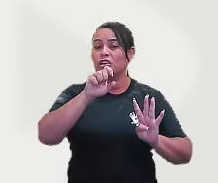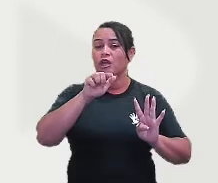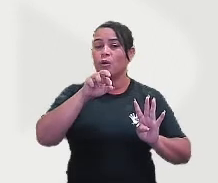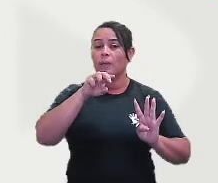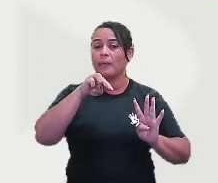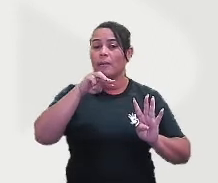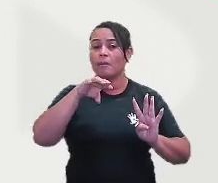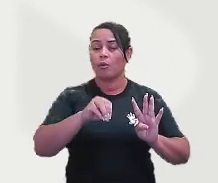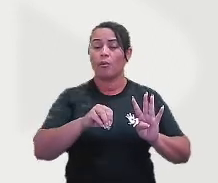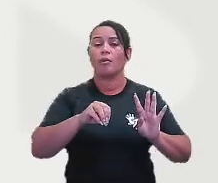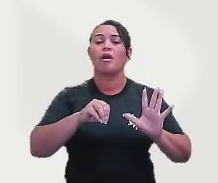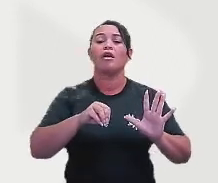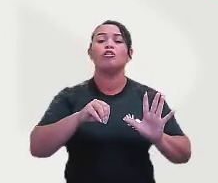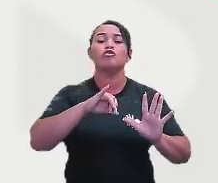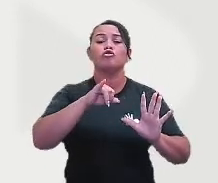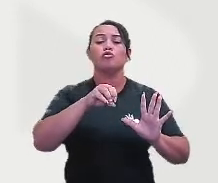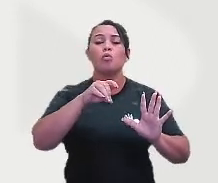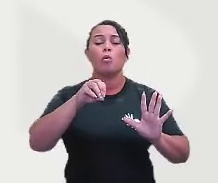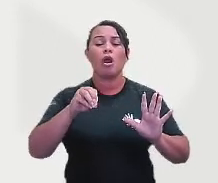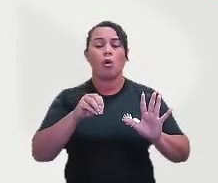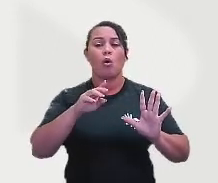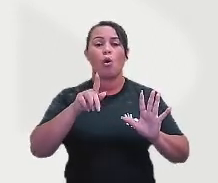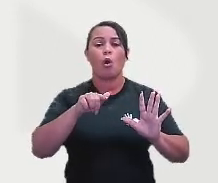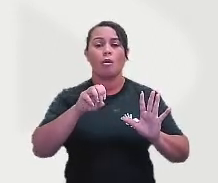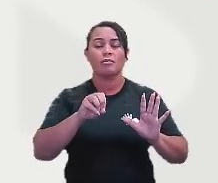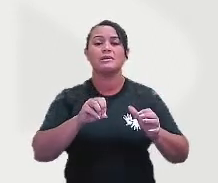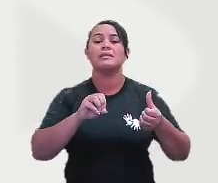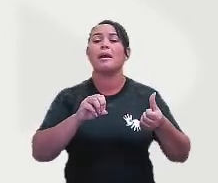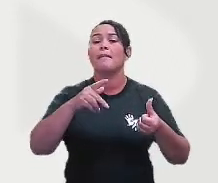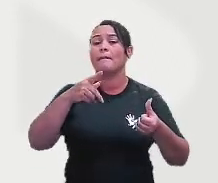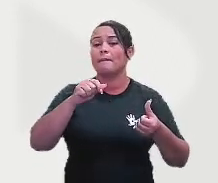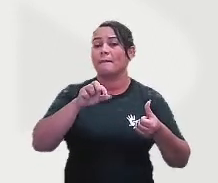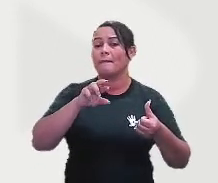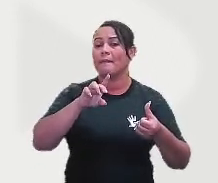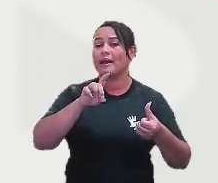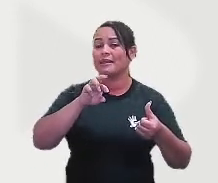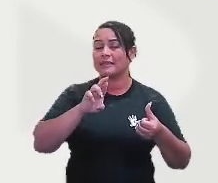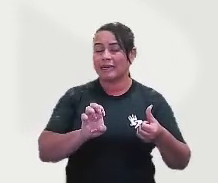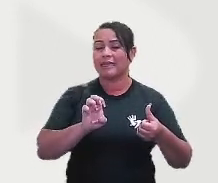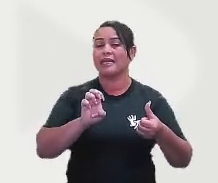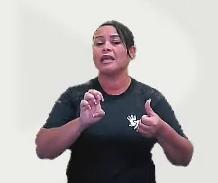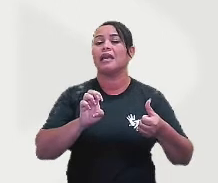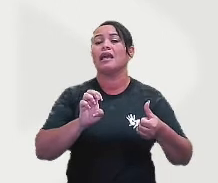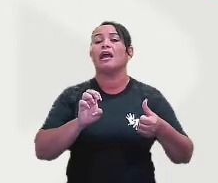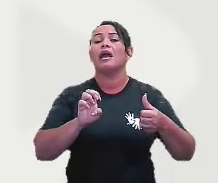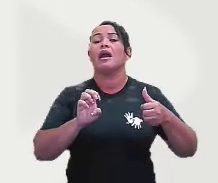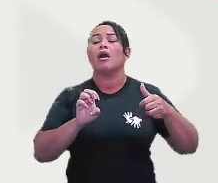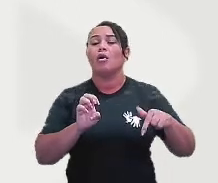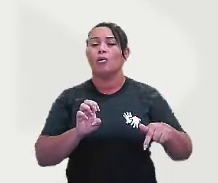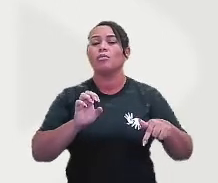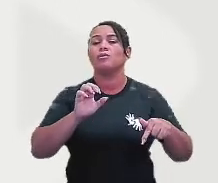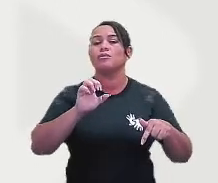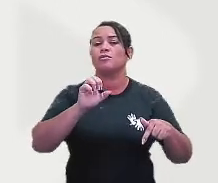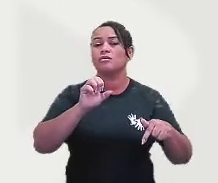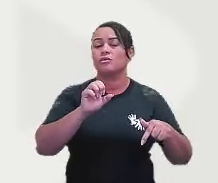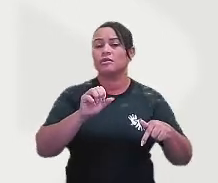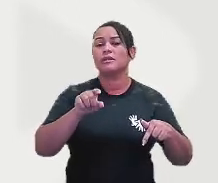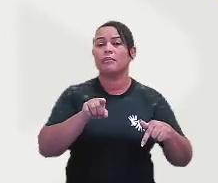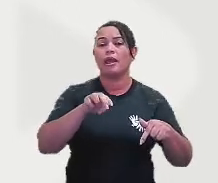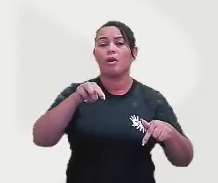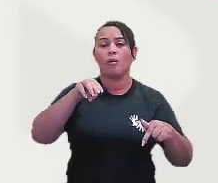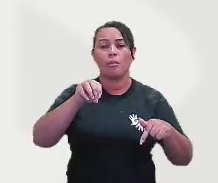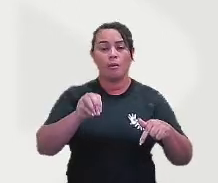João Gomes de Melo, Padre Simão de Figueiredo, o Sargento-Mor, o Major Antônio Dias